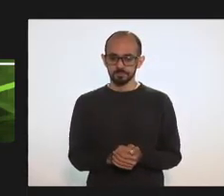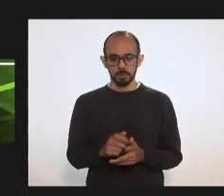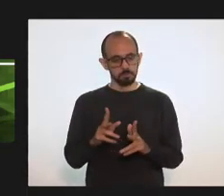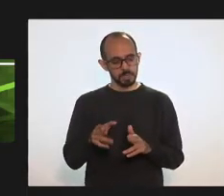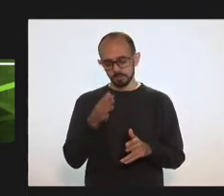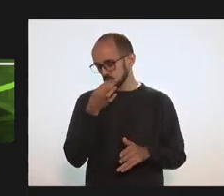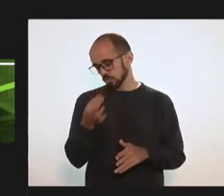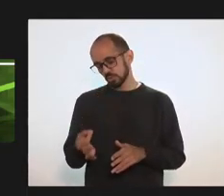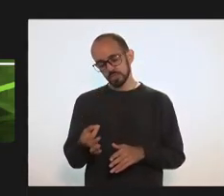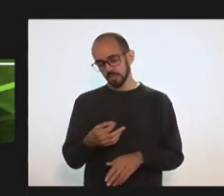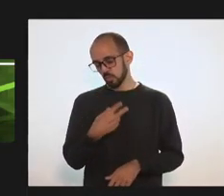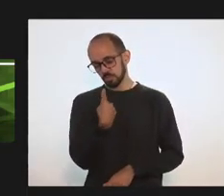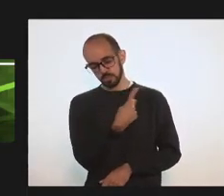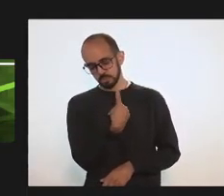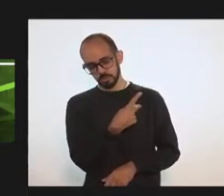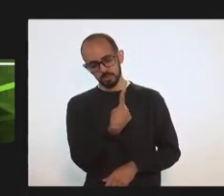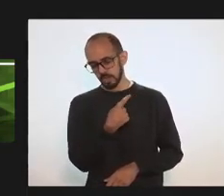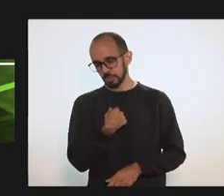lei,